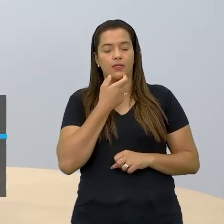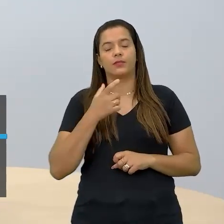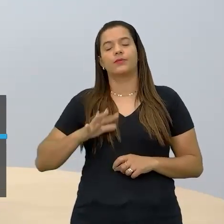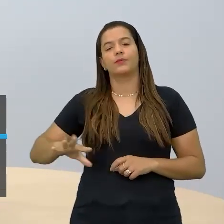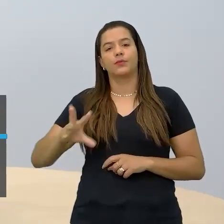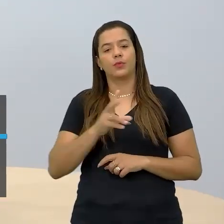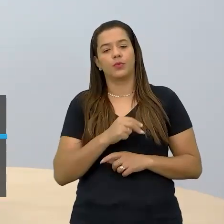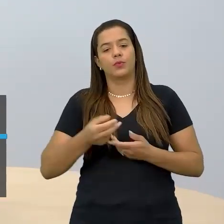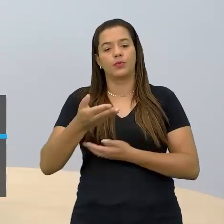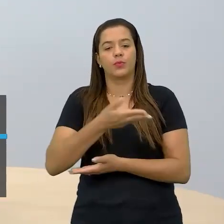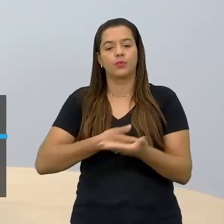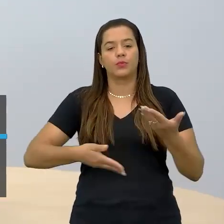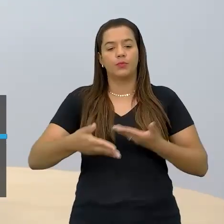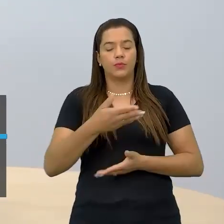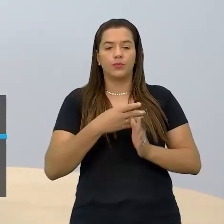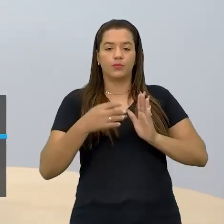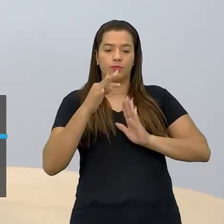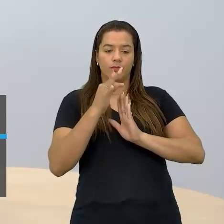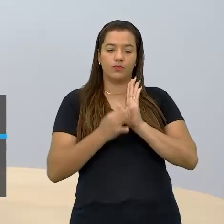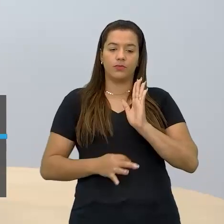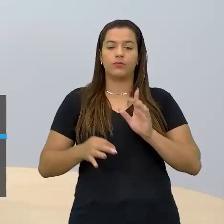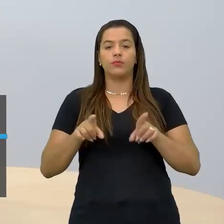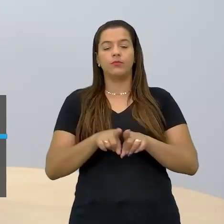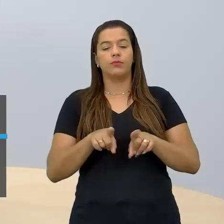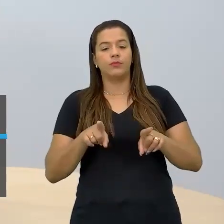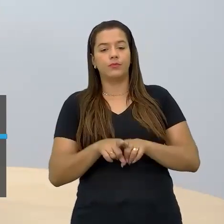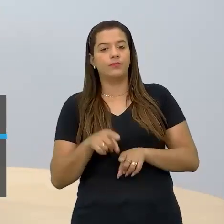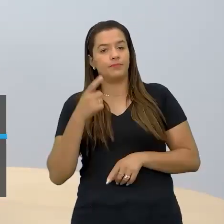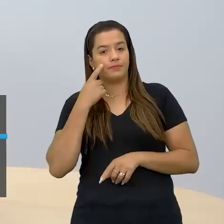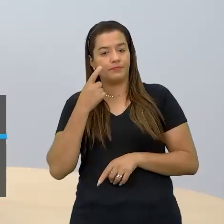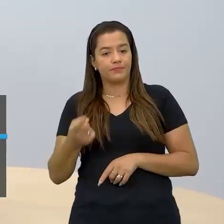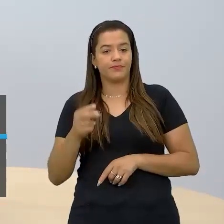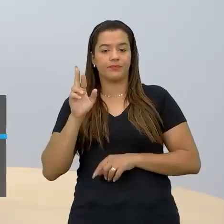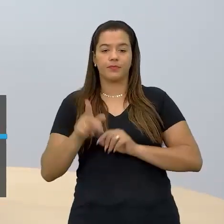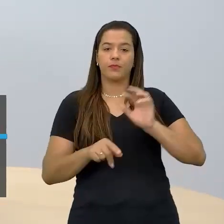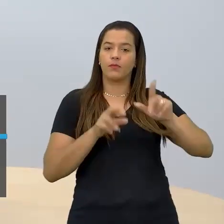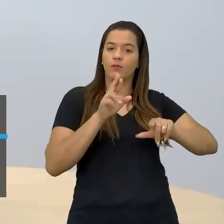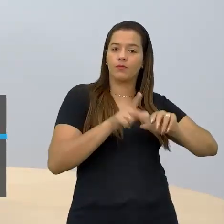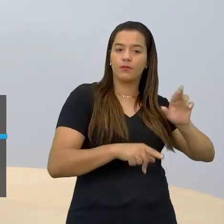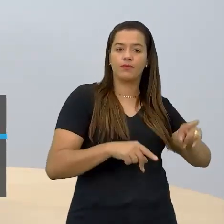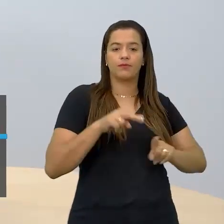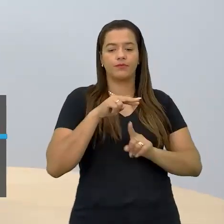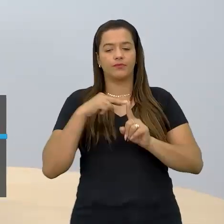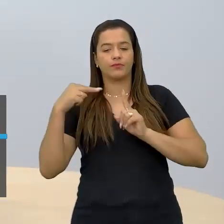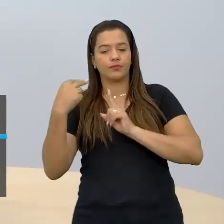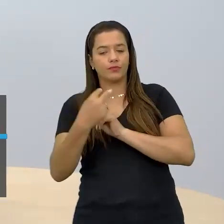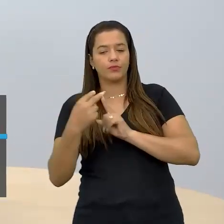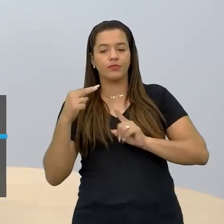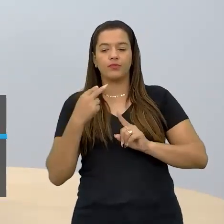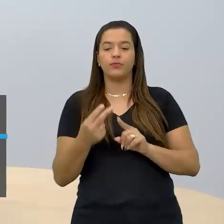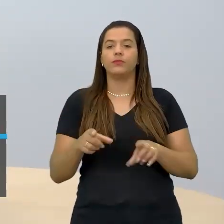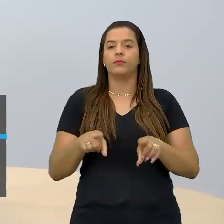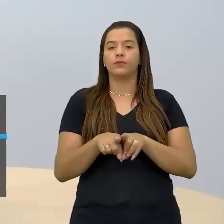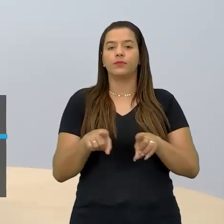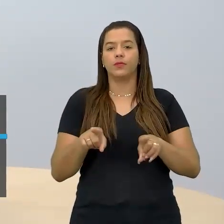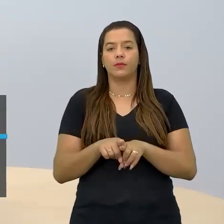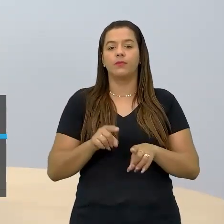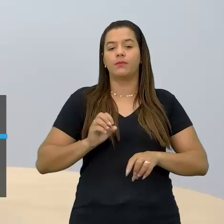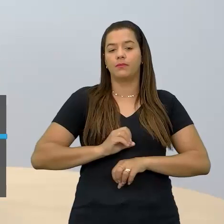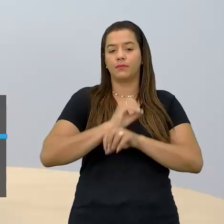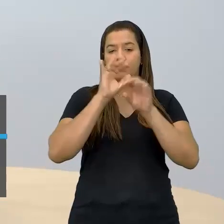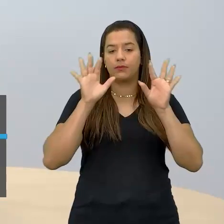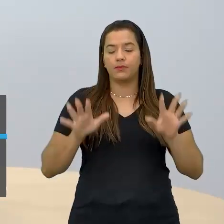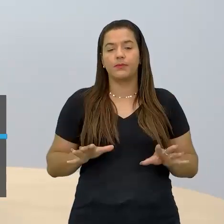de textos escritos pelos grupos, valorizando os diferentes pontos de vista, olha só, não, então estou trazendo a